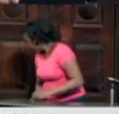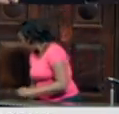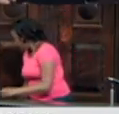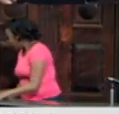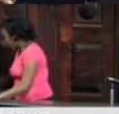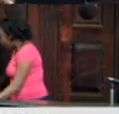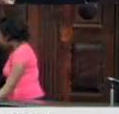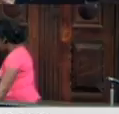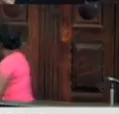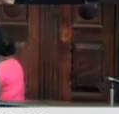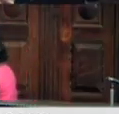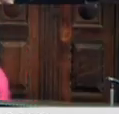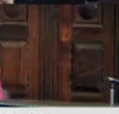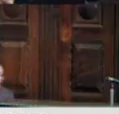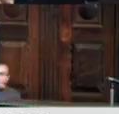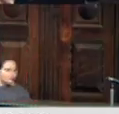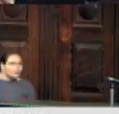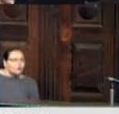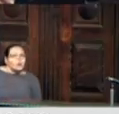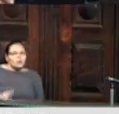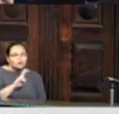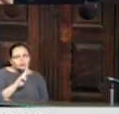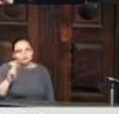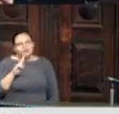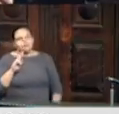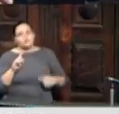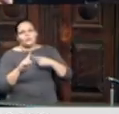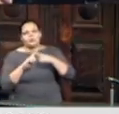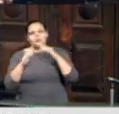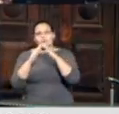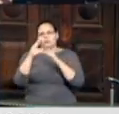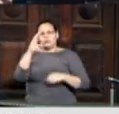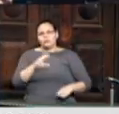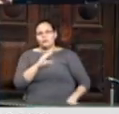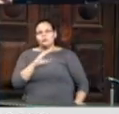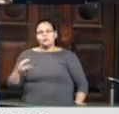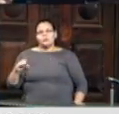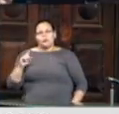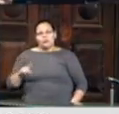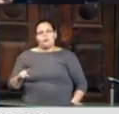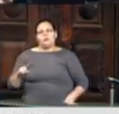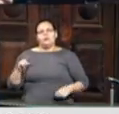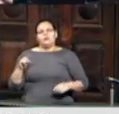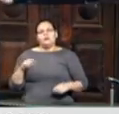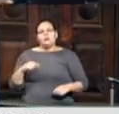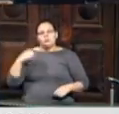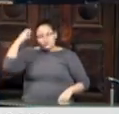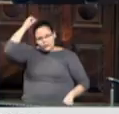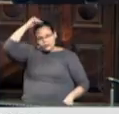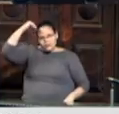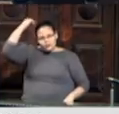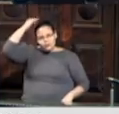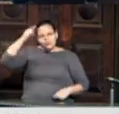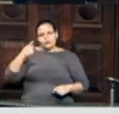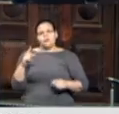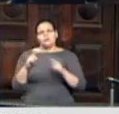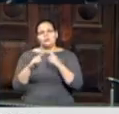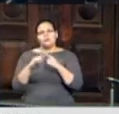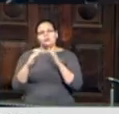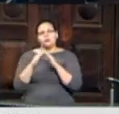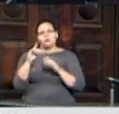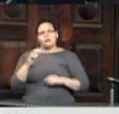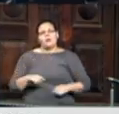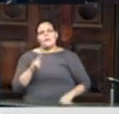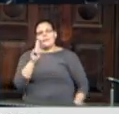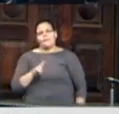Igreja Católica Apostólica Romana, hoje tornado santo da nossa igreja, e que é o